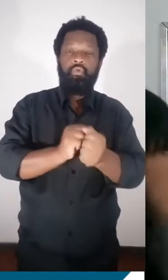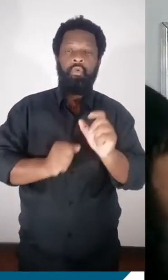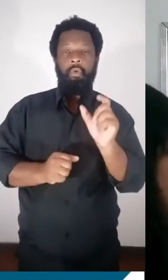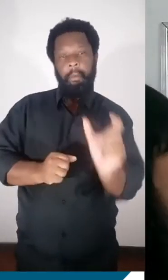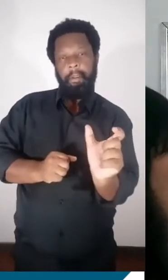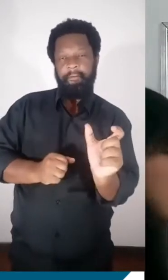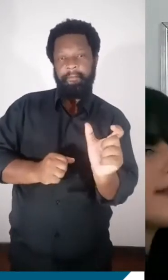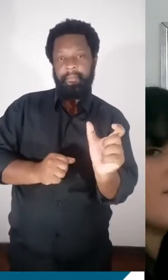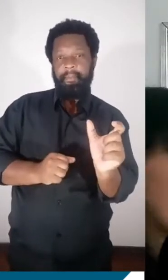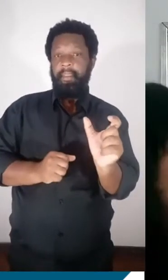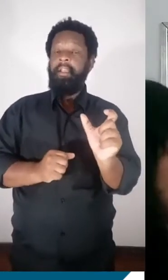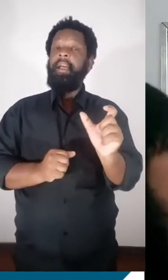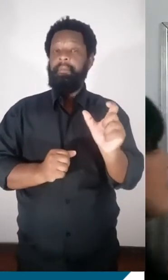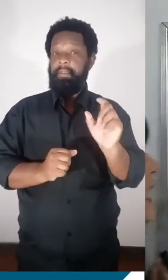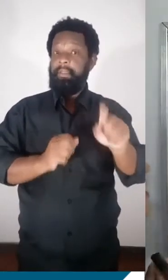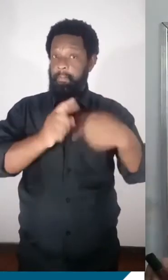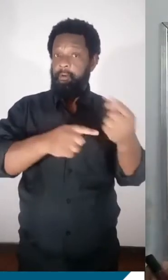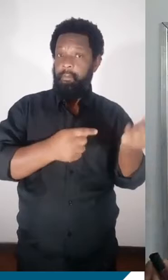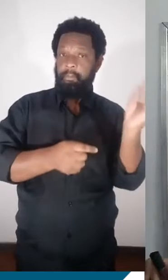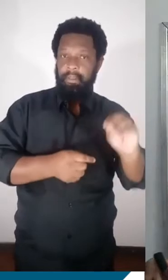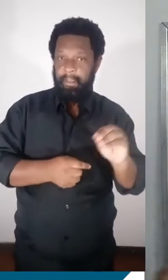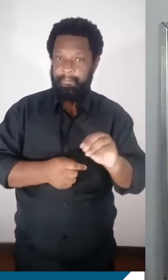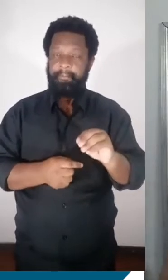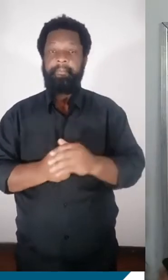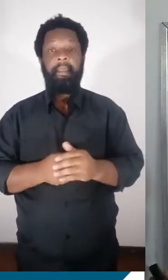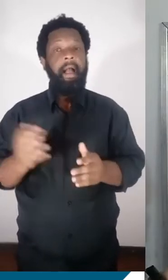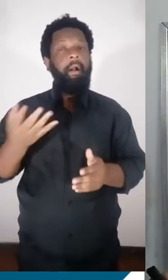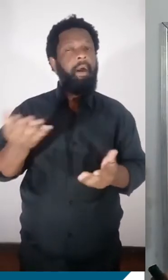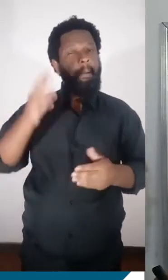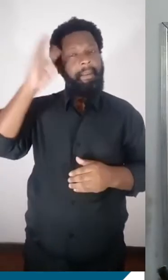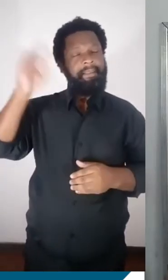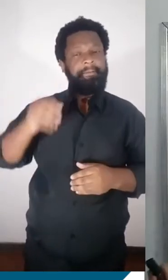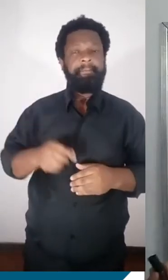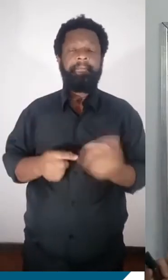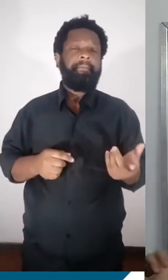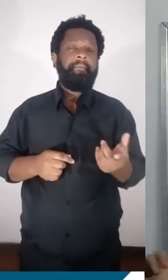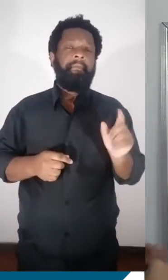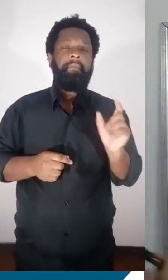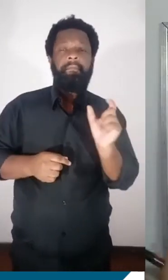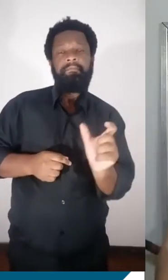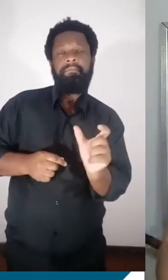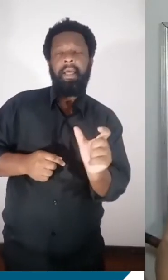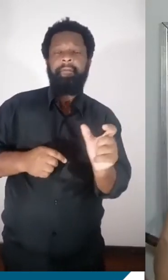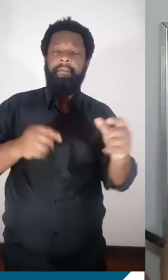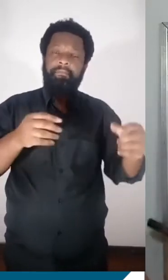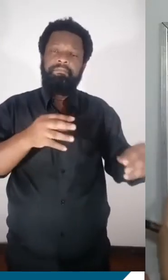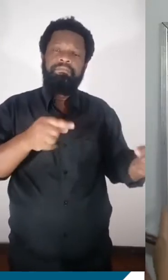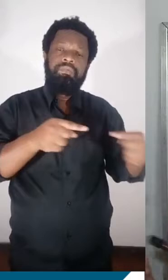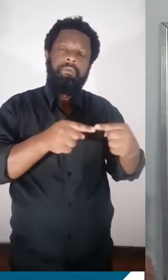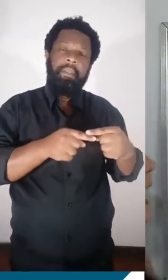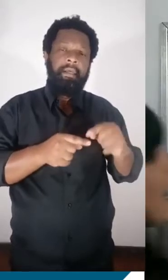sufixo. Então, eu não completei ferro porque nós vamos encaixar ainda o sufixo. Vamos pensar, pessoal, o sufixo para